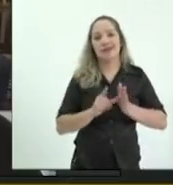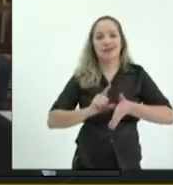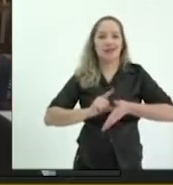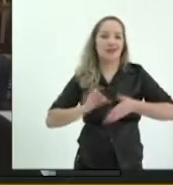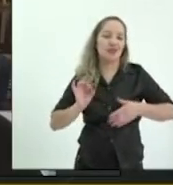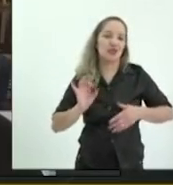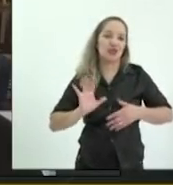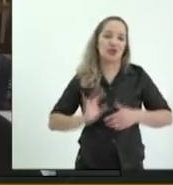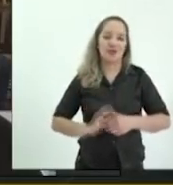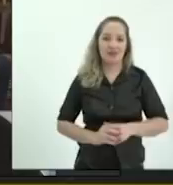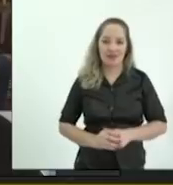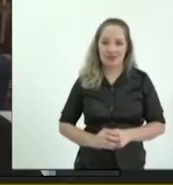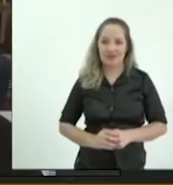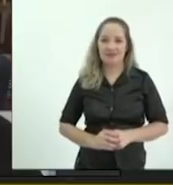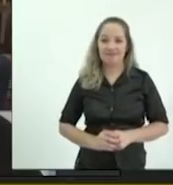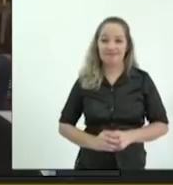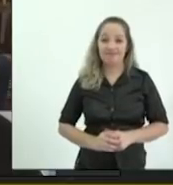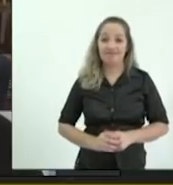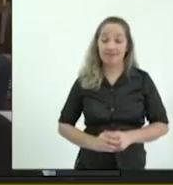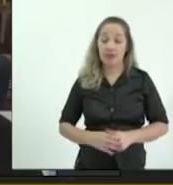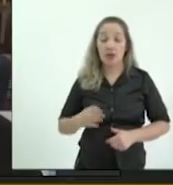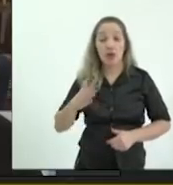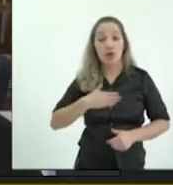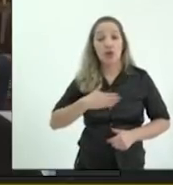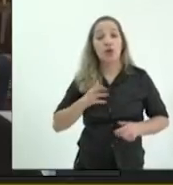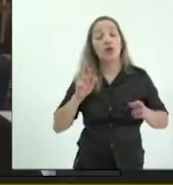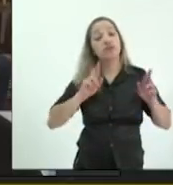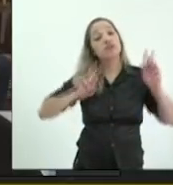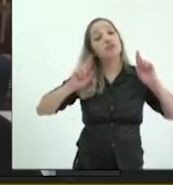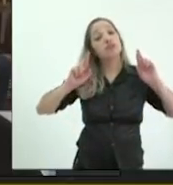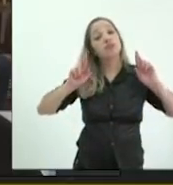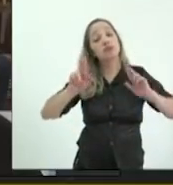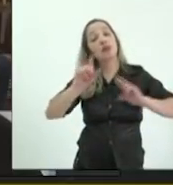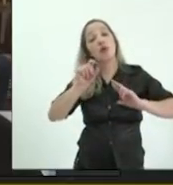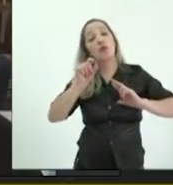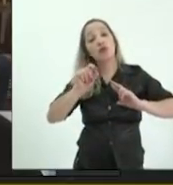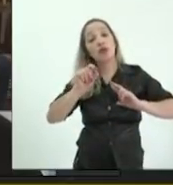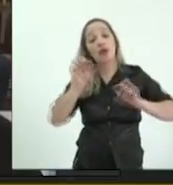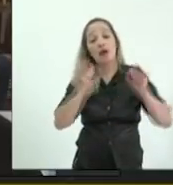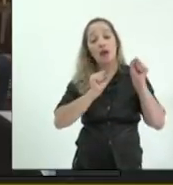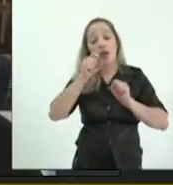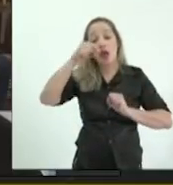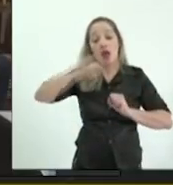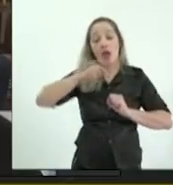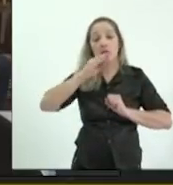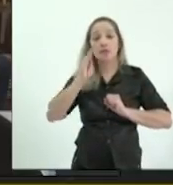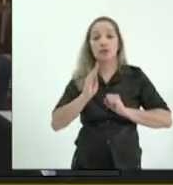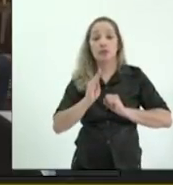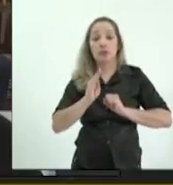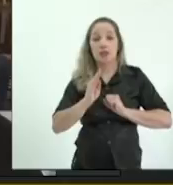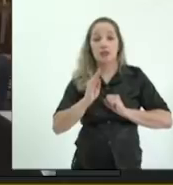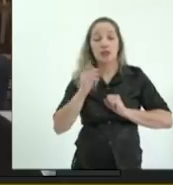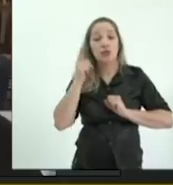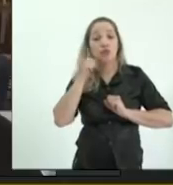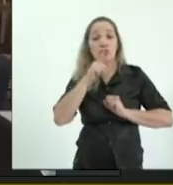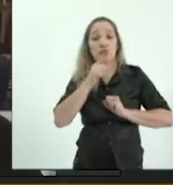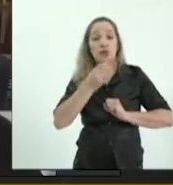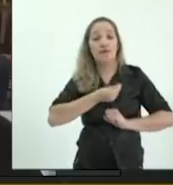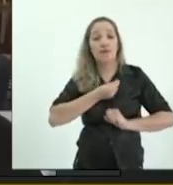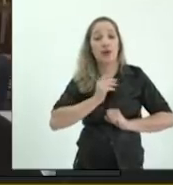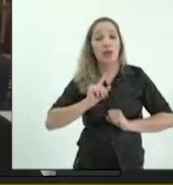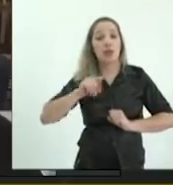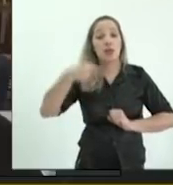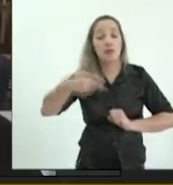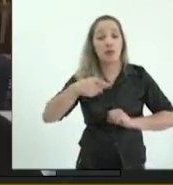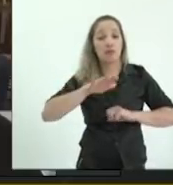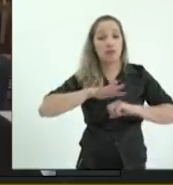que sobrevivam a essa pandemia. Isso é fundamental. Só mais uma questão para você, Jerome. Vocês anunciaram o compartilhamento de